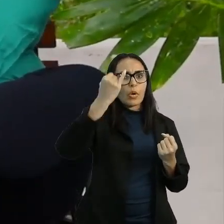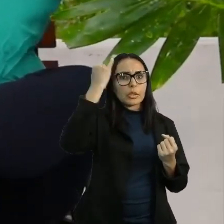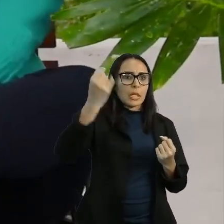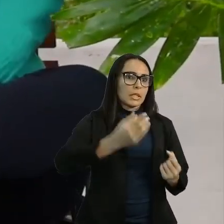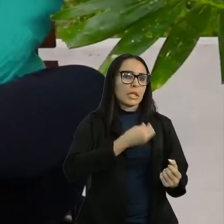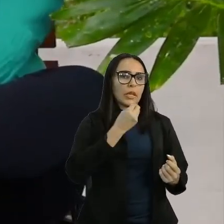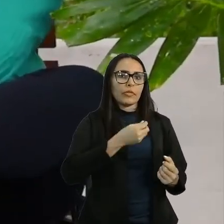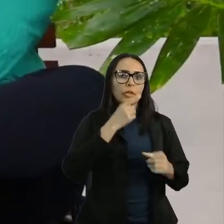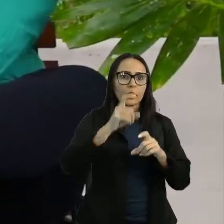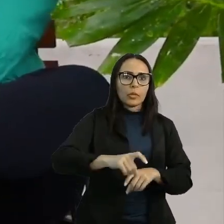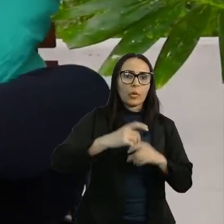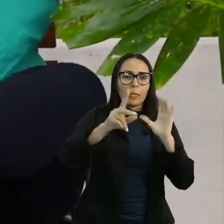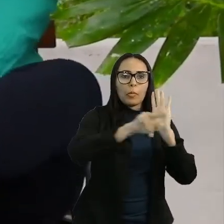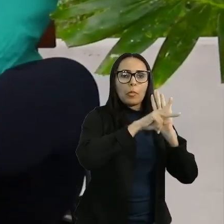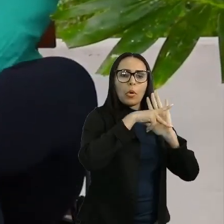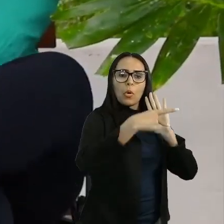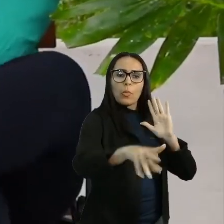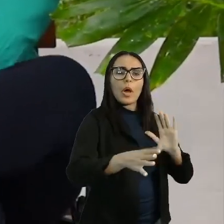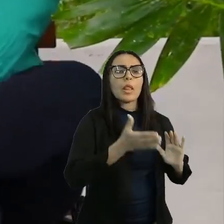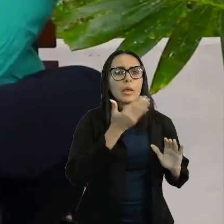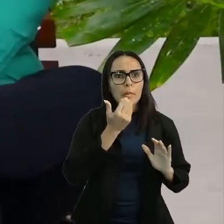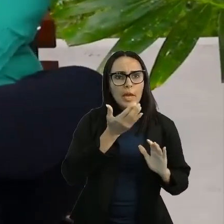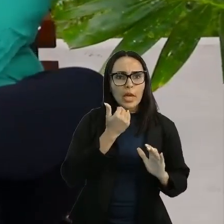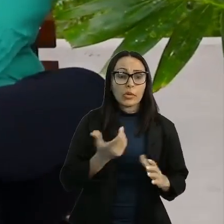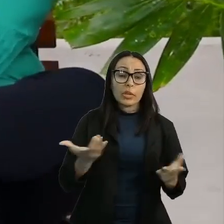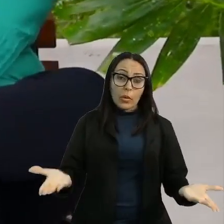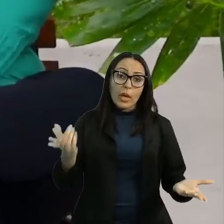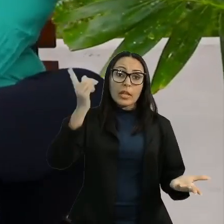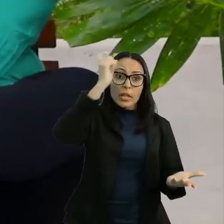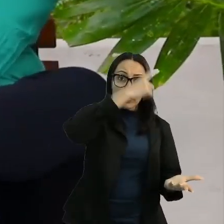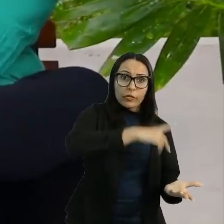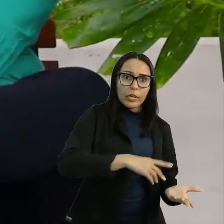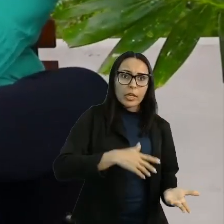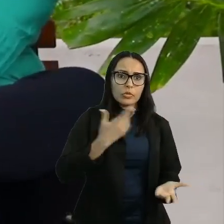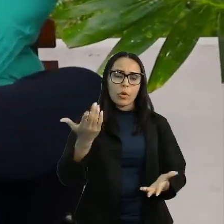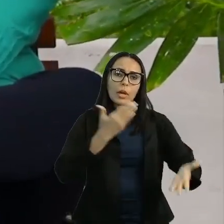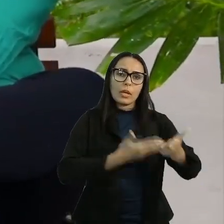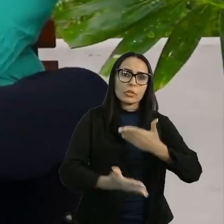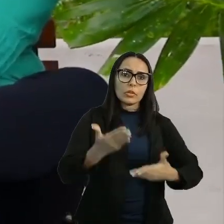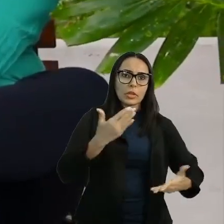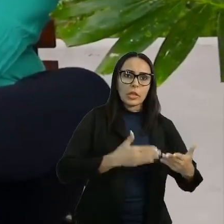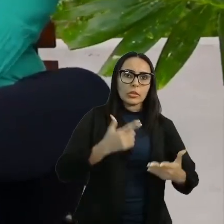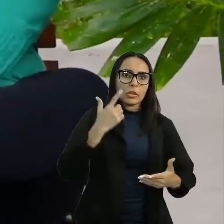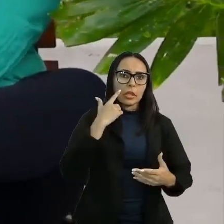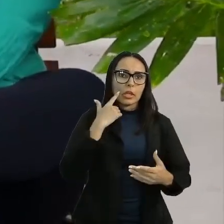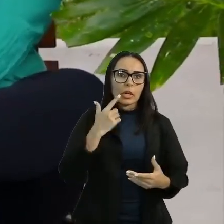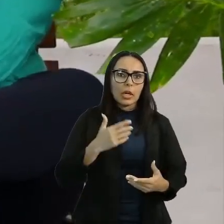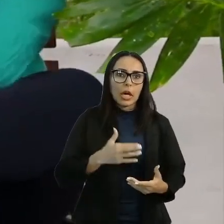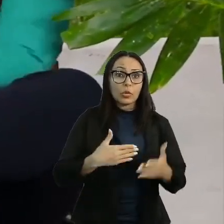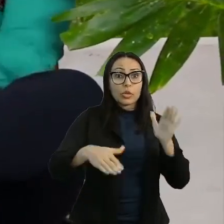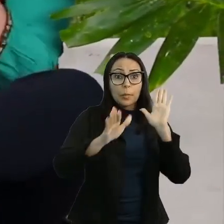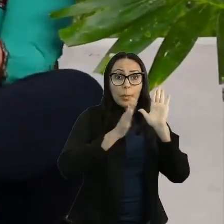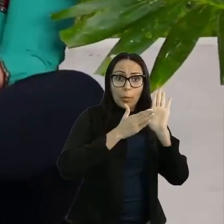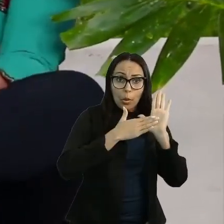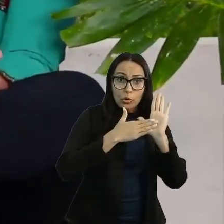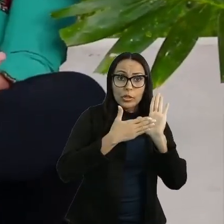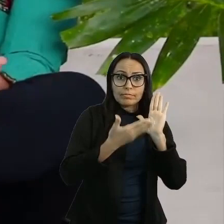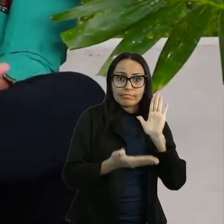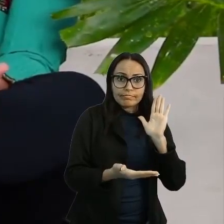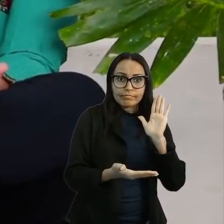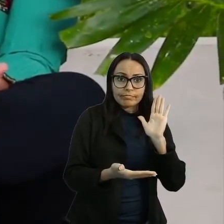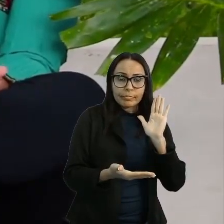finais de semana, na disponibilidade, desfrutam dessa filosofia. Isso. É exatamente isso, exatamente isso. De fato, existe uma